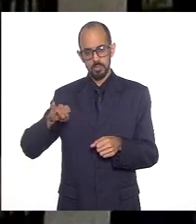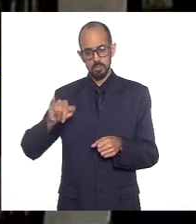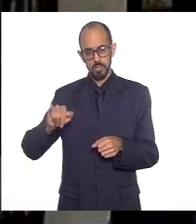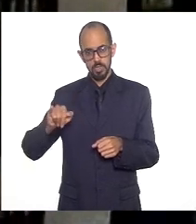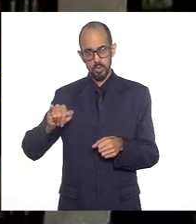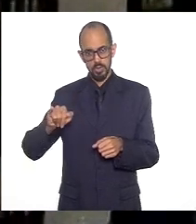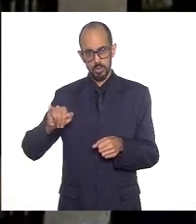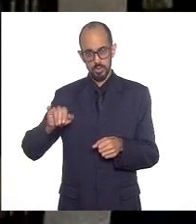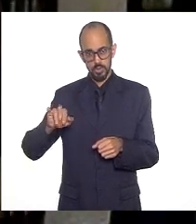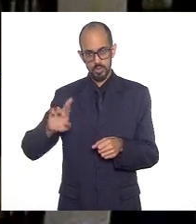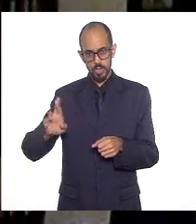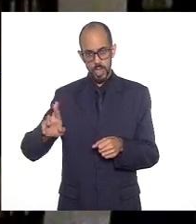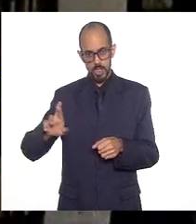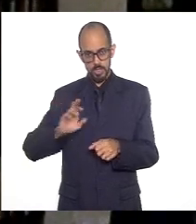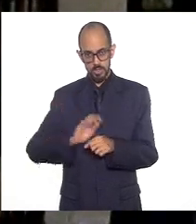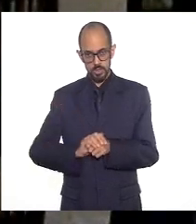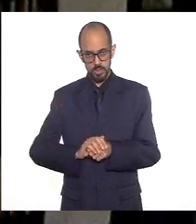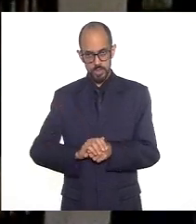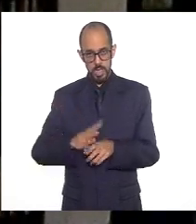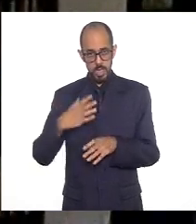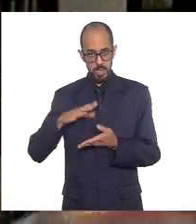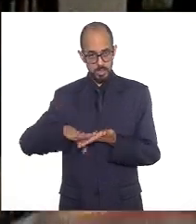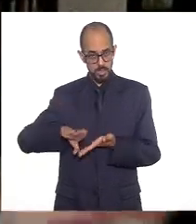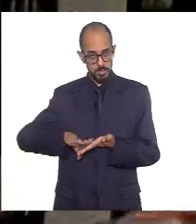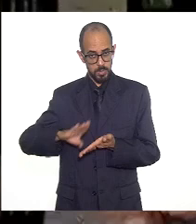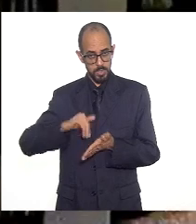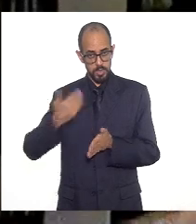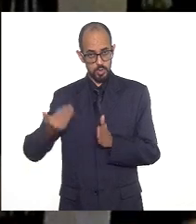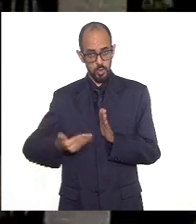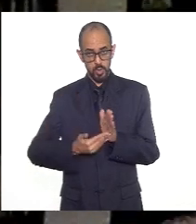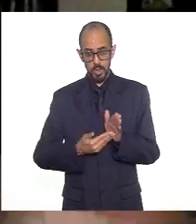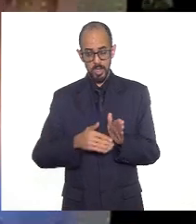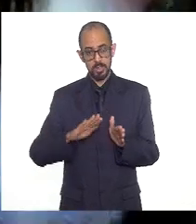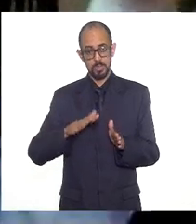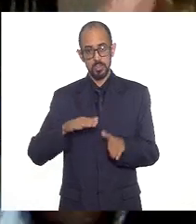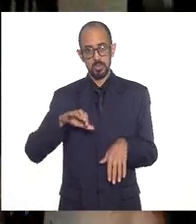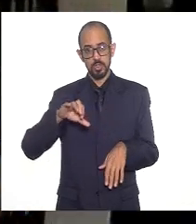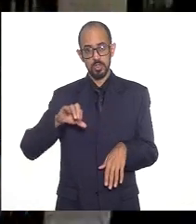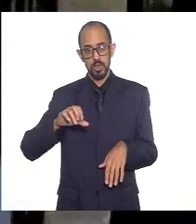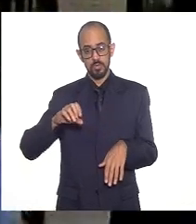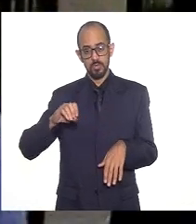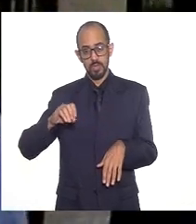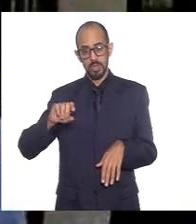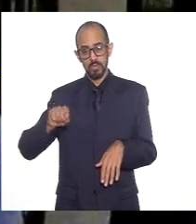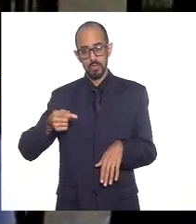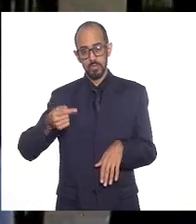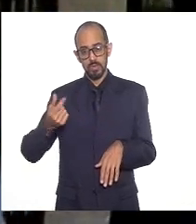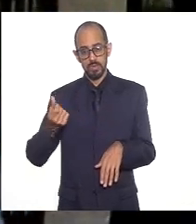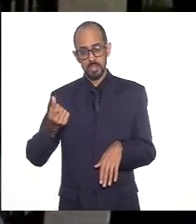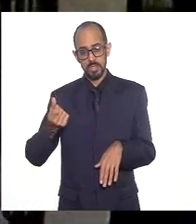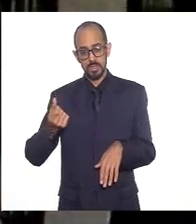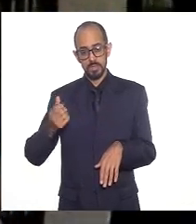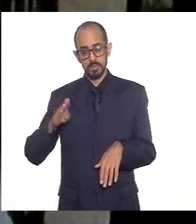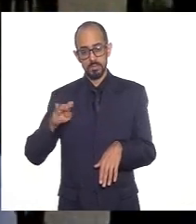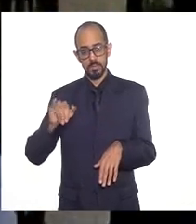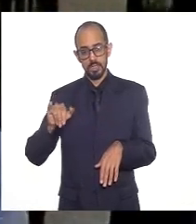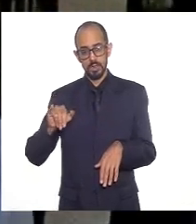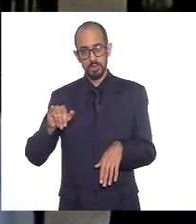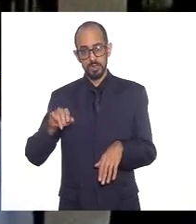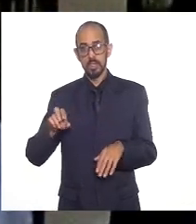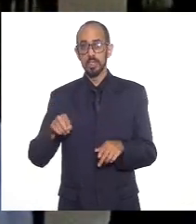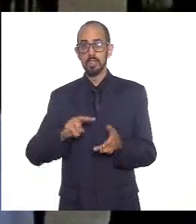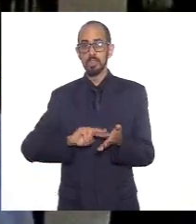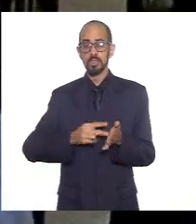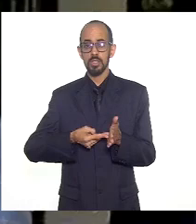Já as despesas totais estão na ordem de 90,6 bilhões, ou seja, há um déficit